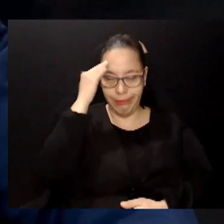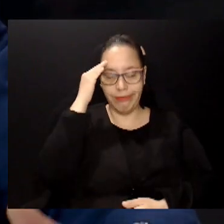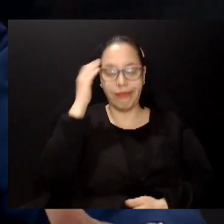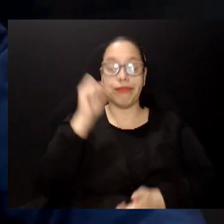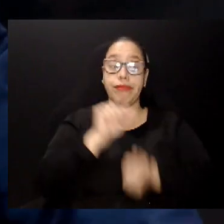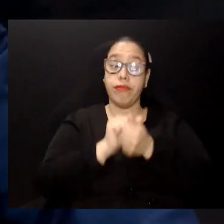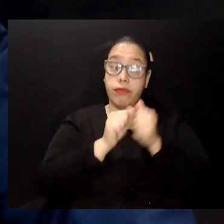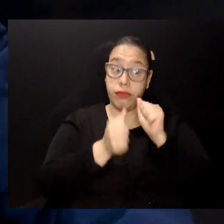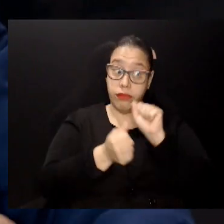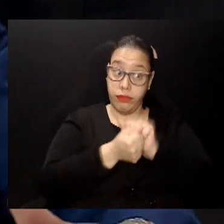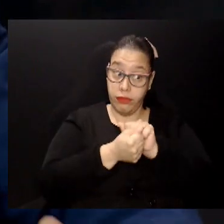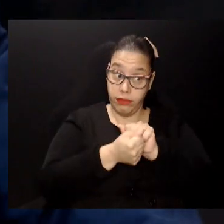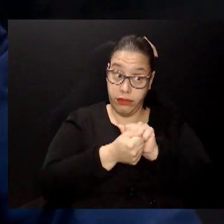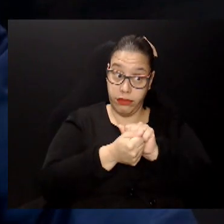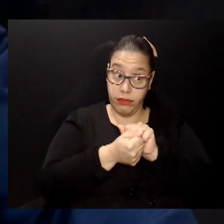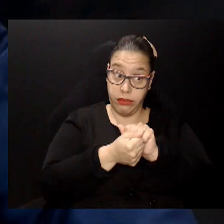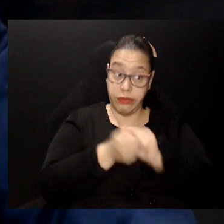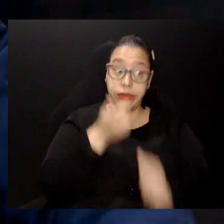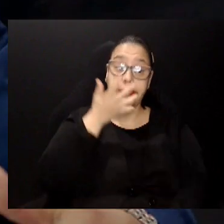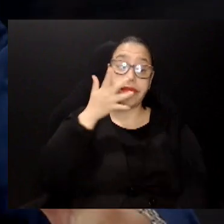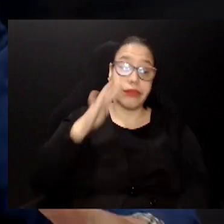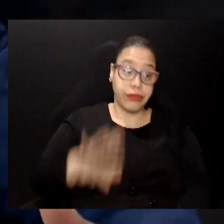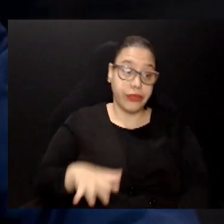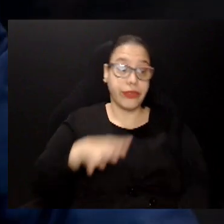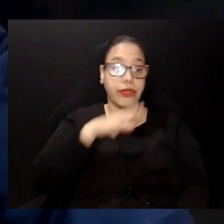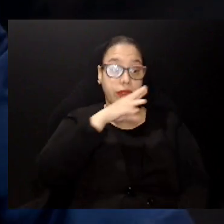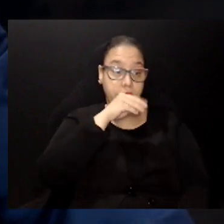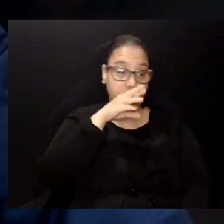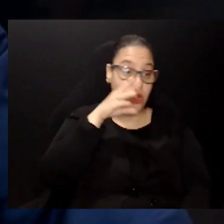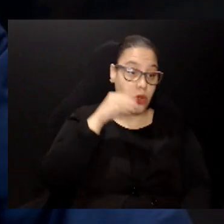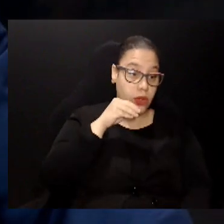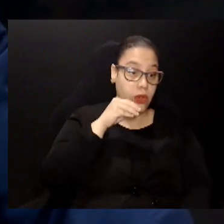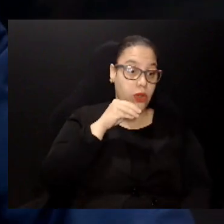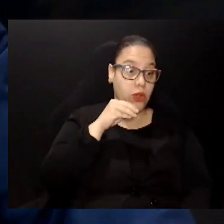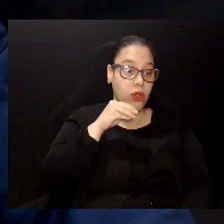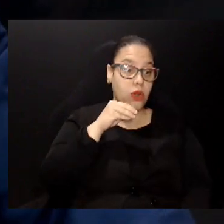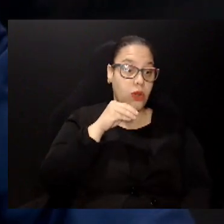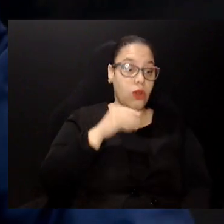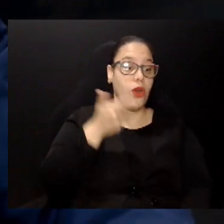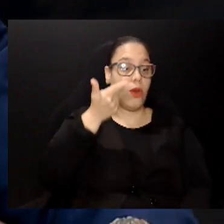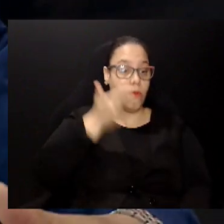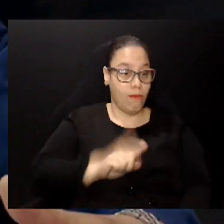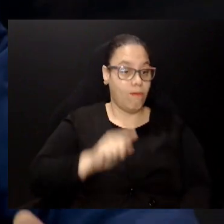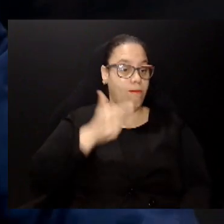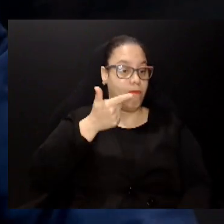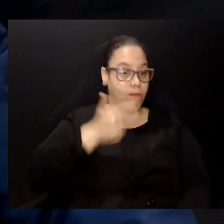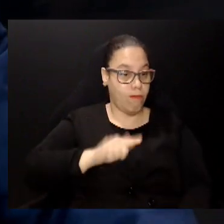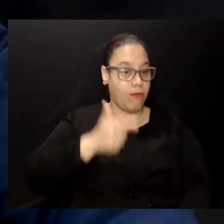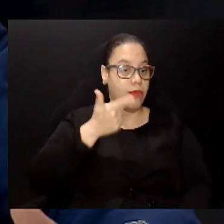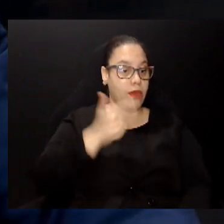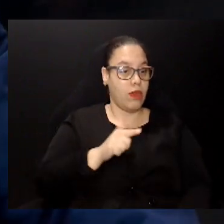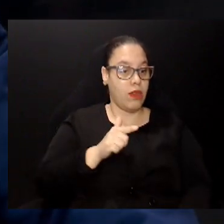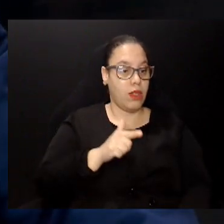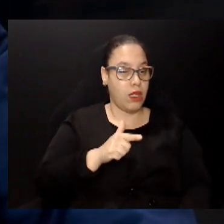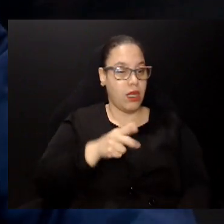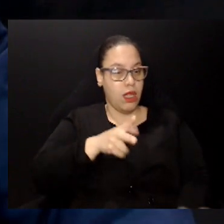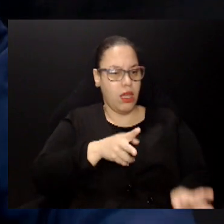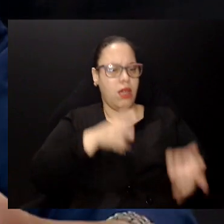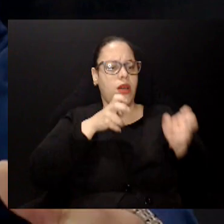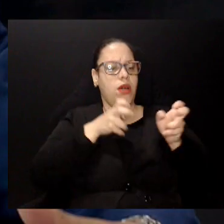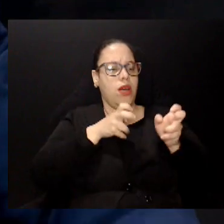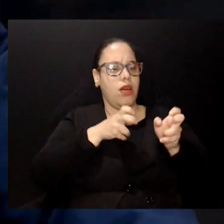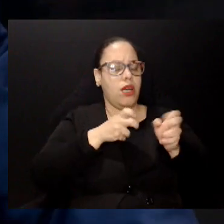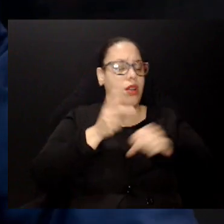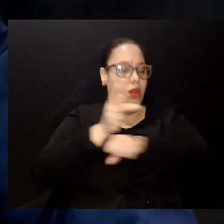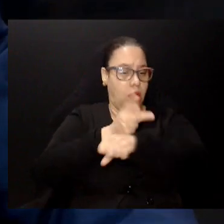vêm da infância, da adolescência e que é um padrão repetido, e se ela percebe isso e busca ajuda,